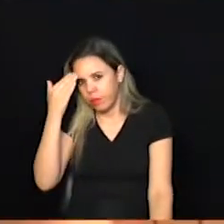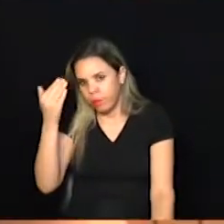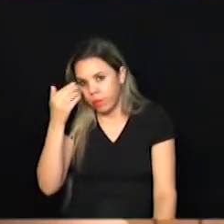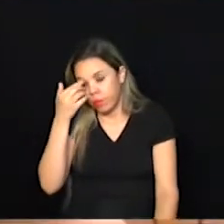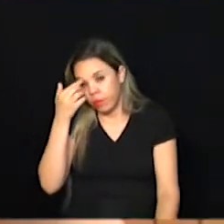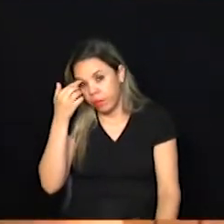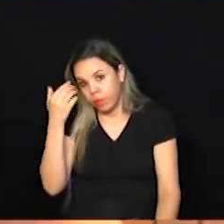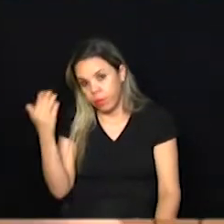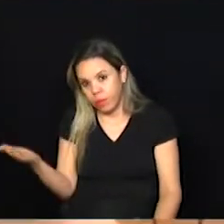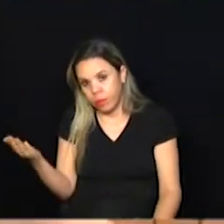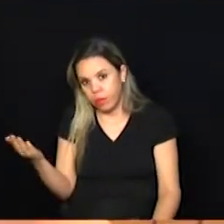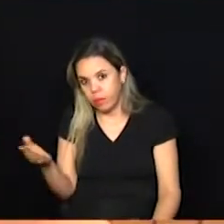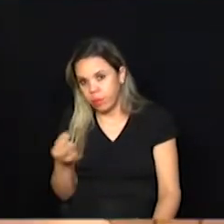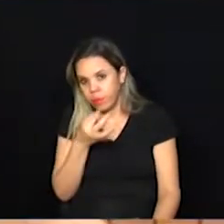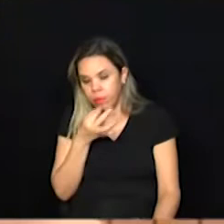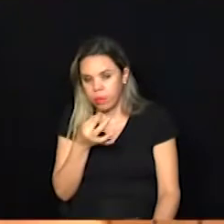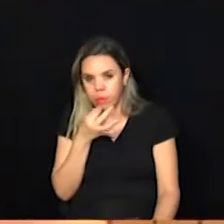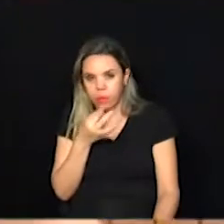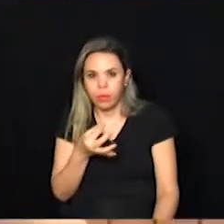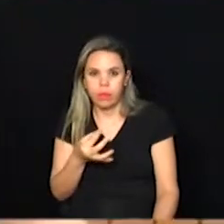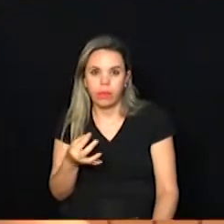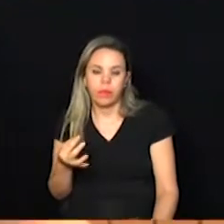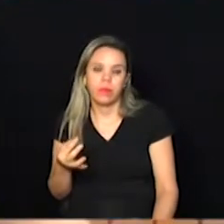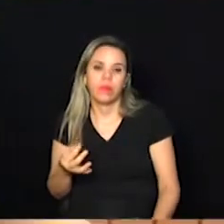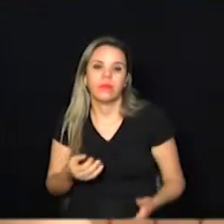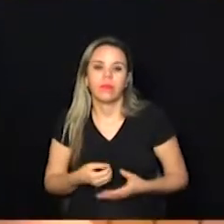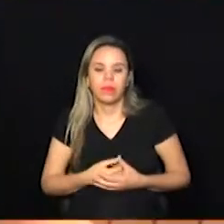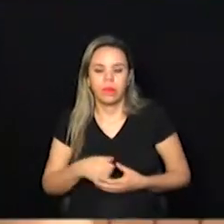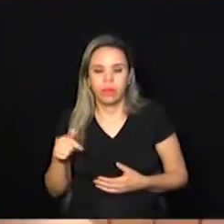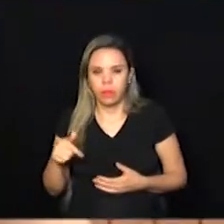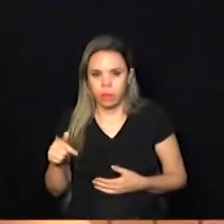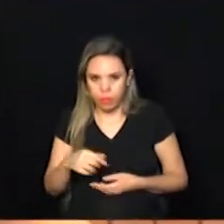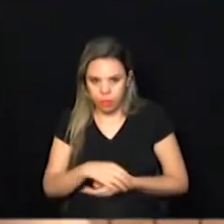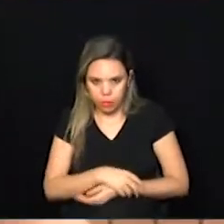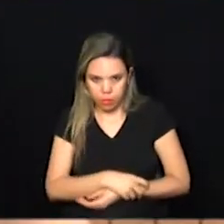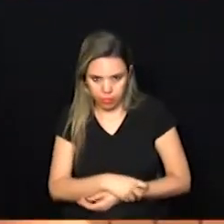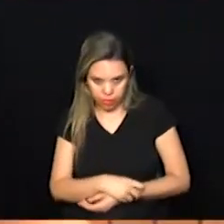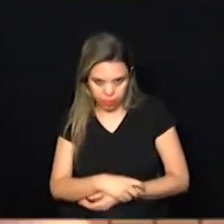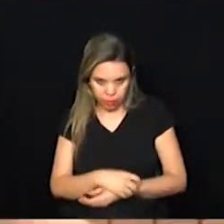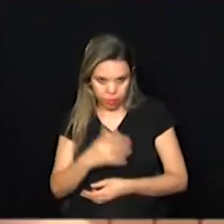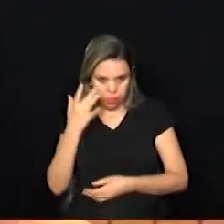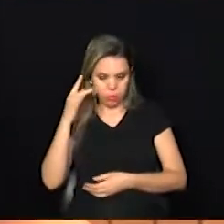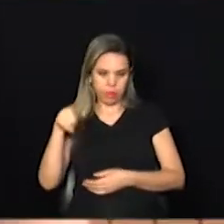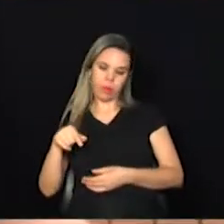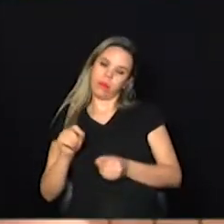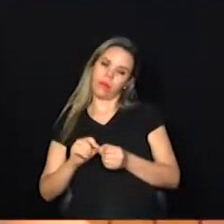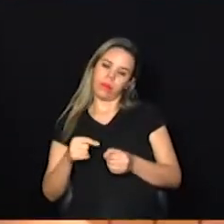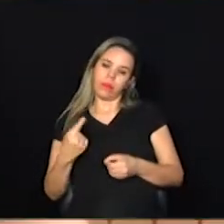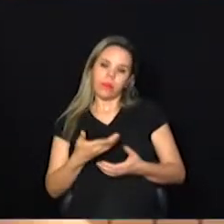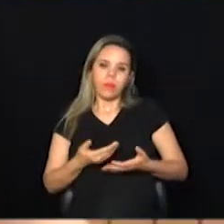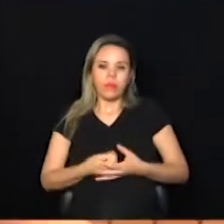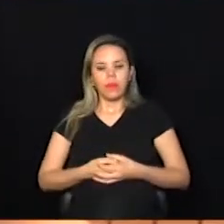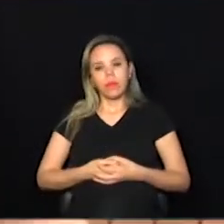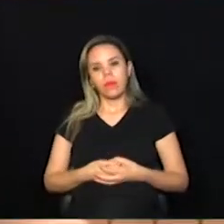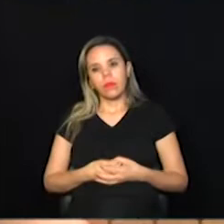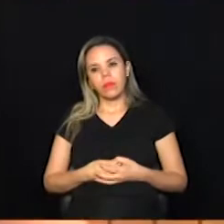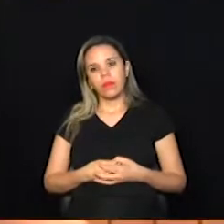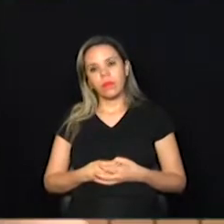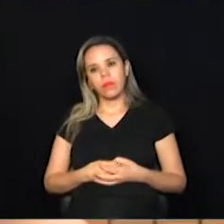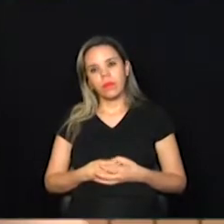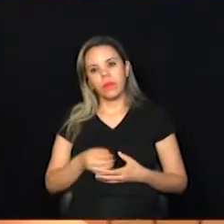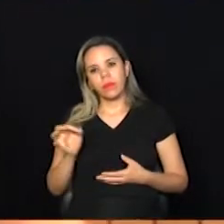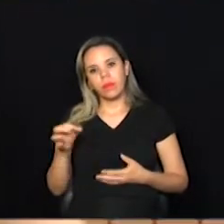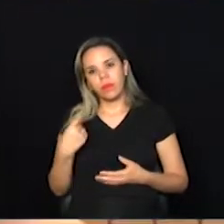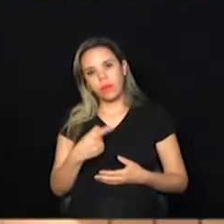muito a sua contribuição aqui, porque eu acho que é isso que faz a gente, exatamente